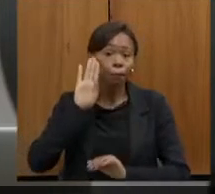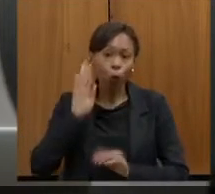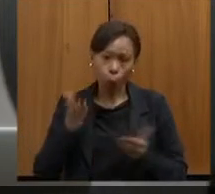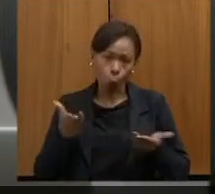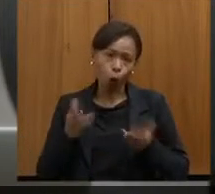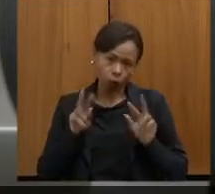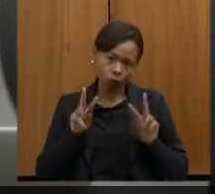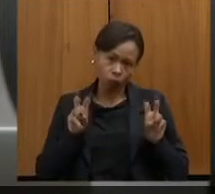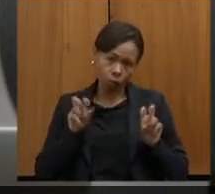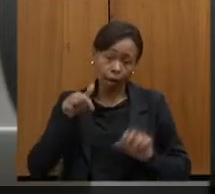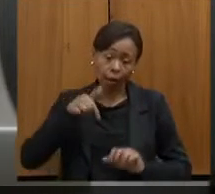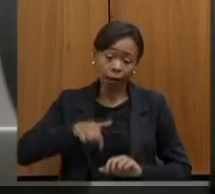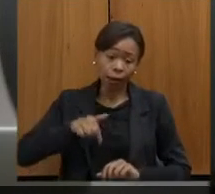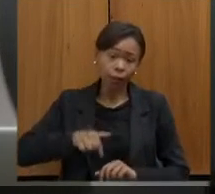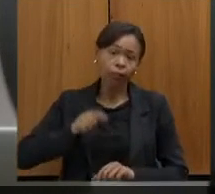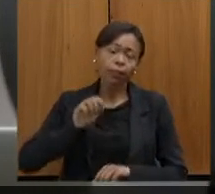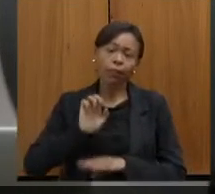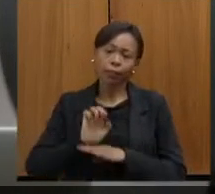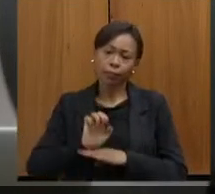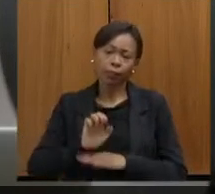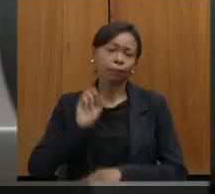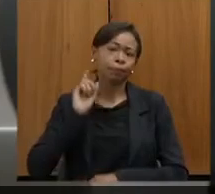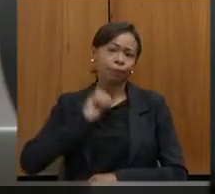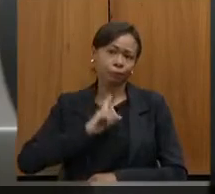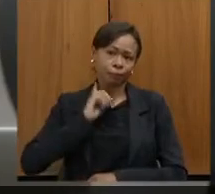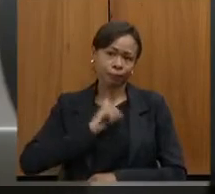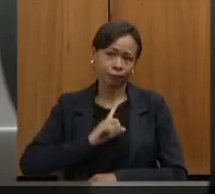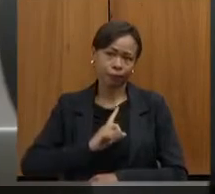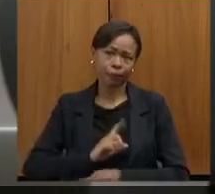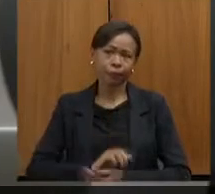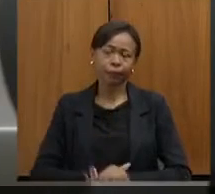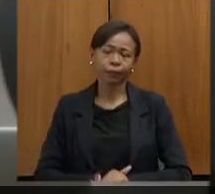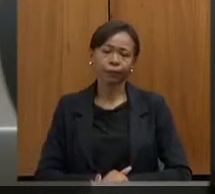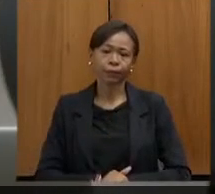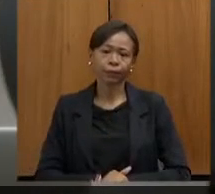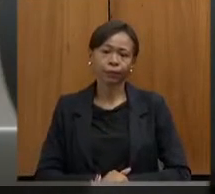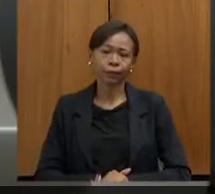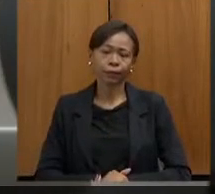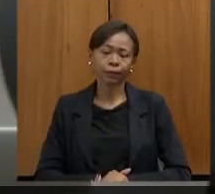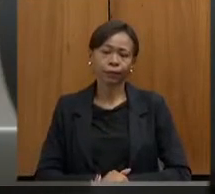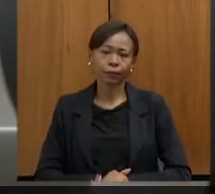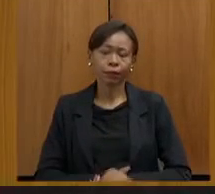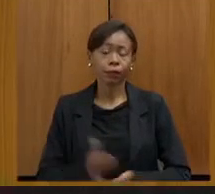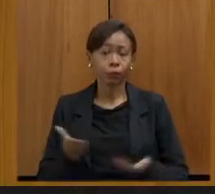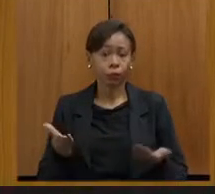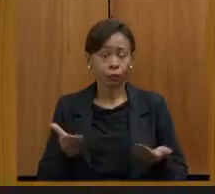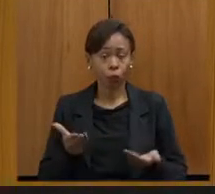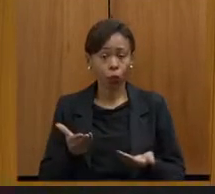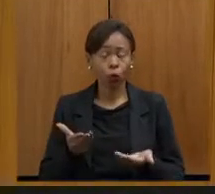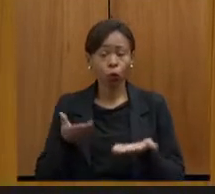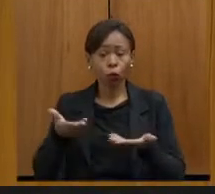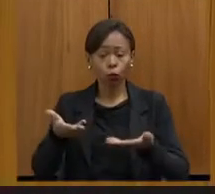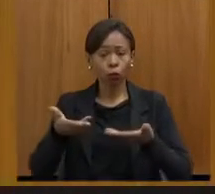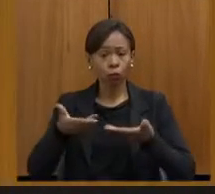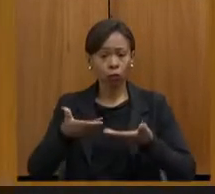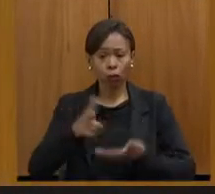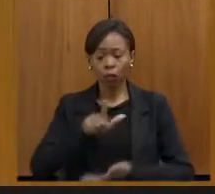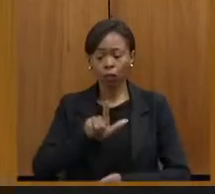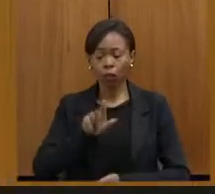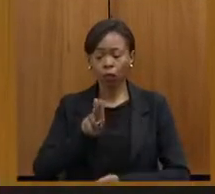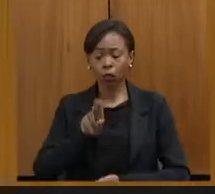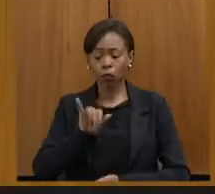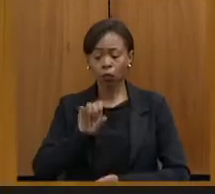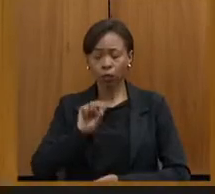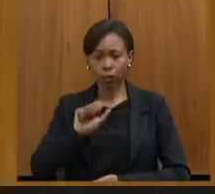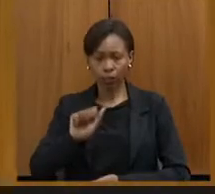no Estado de Minas Gerais. Eu quero convidar agora a Luísa Cristina Milagres